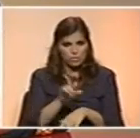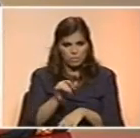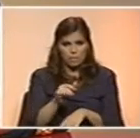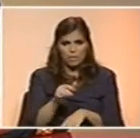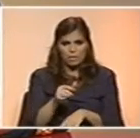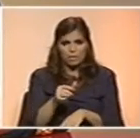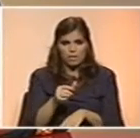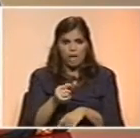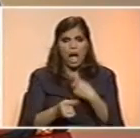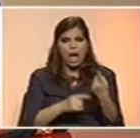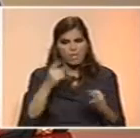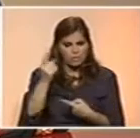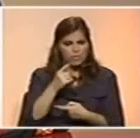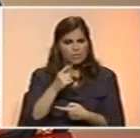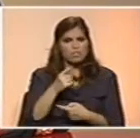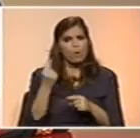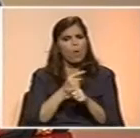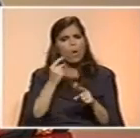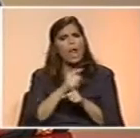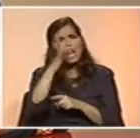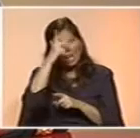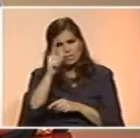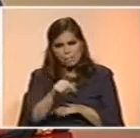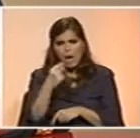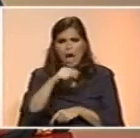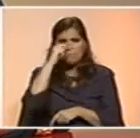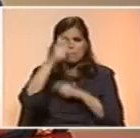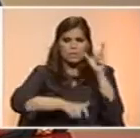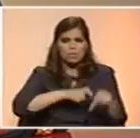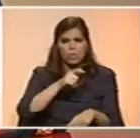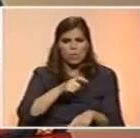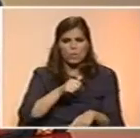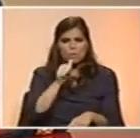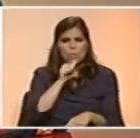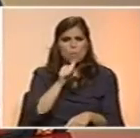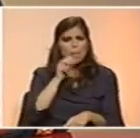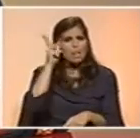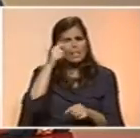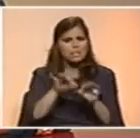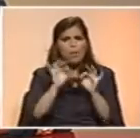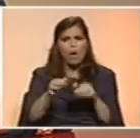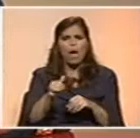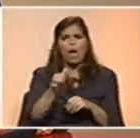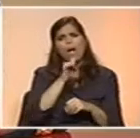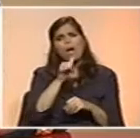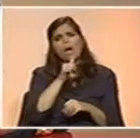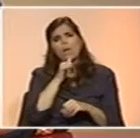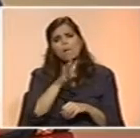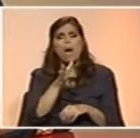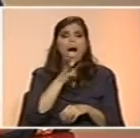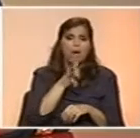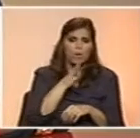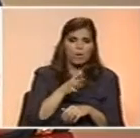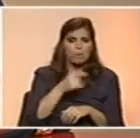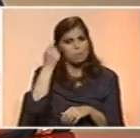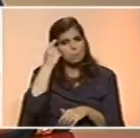muitas vezes até de laticínios, porque há pessoas que, por exemplo, bebem leite como quem bebe água, porque acham que é muito mais saudável